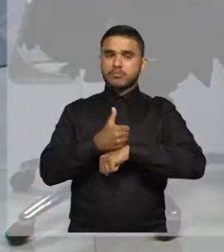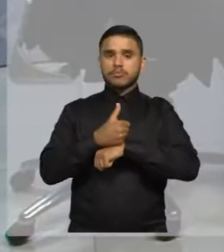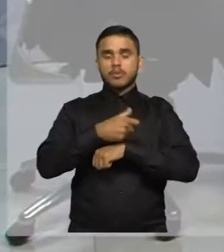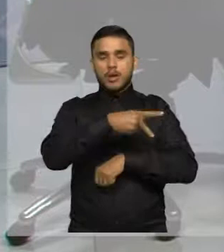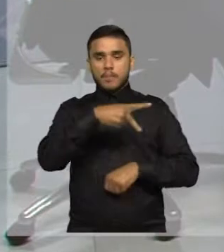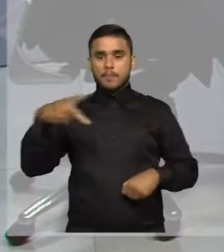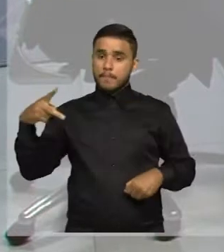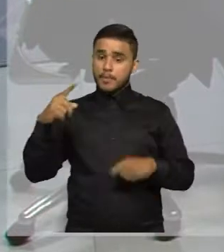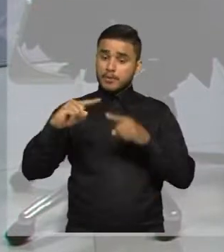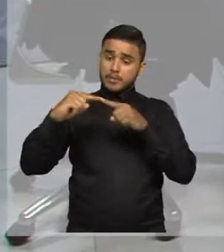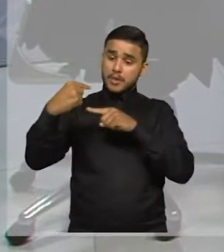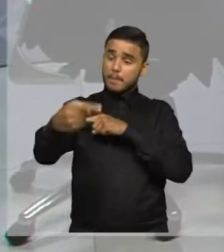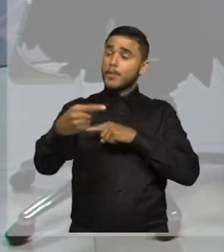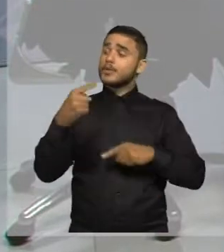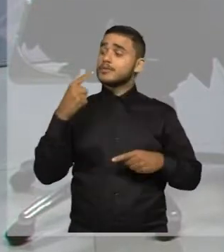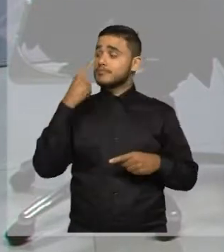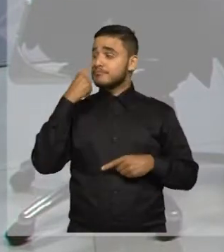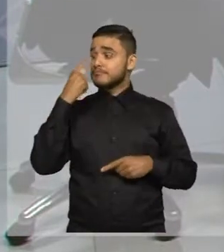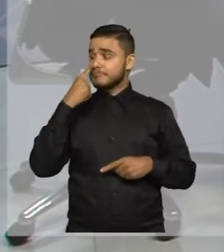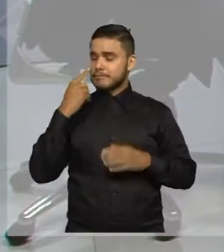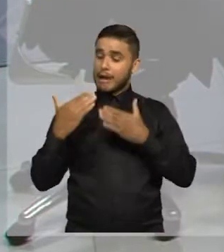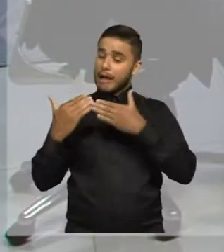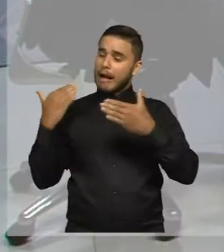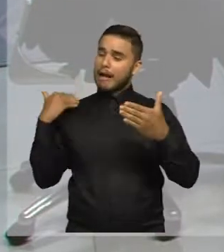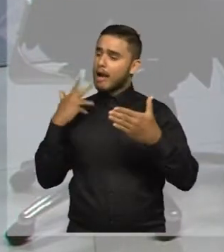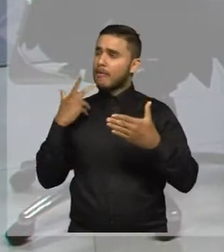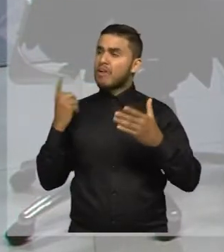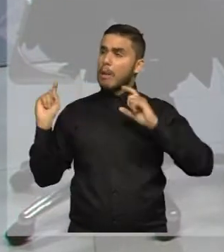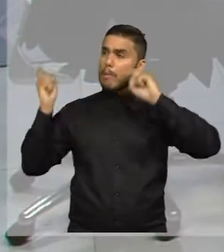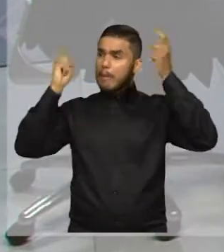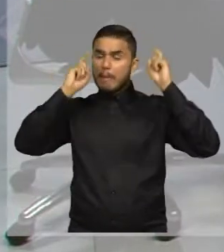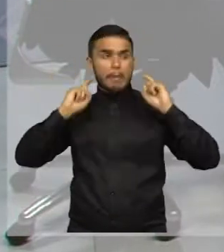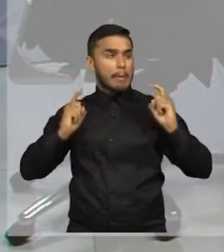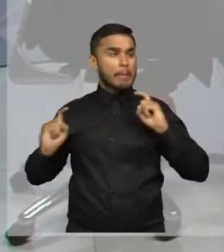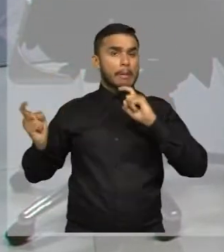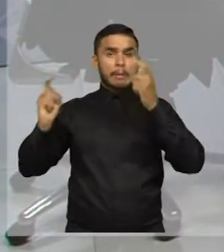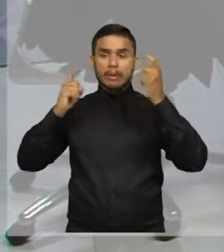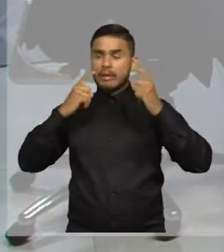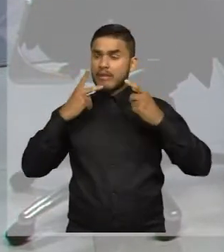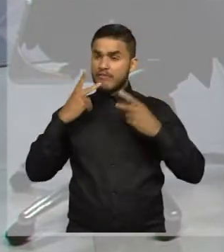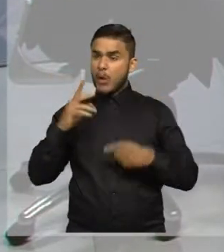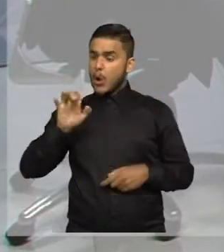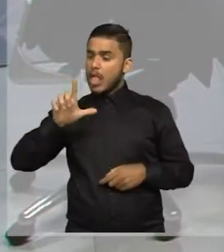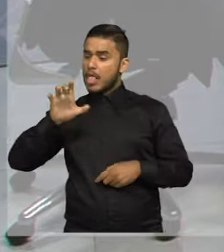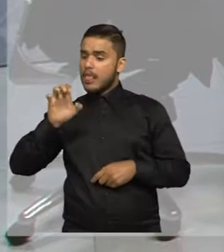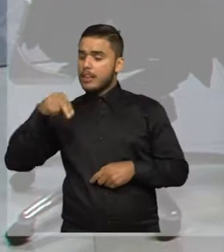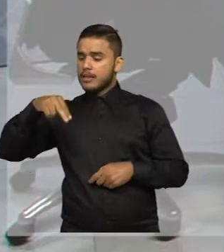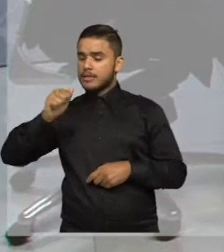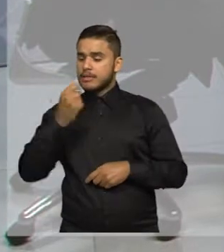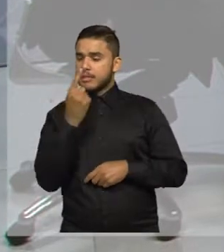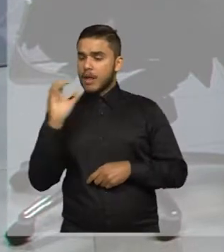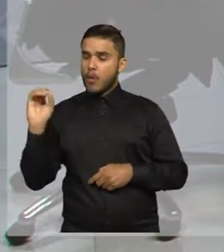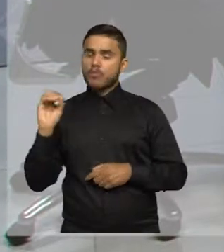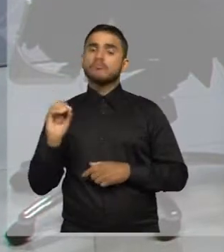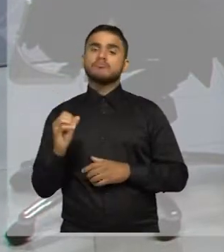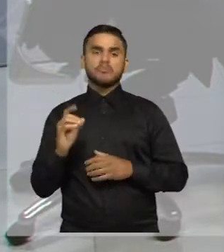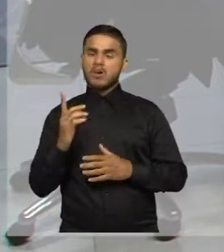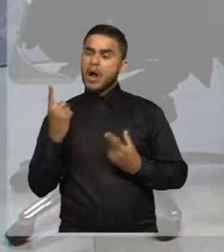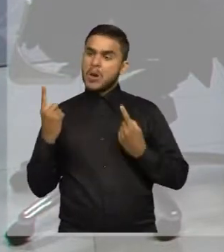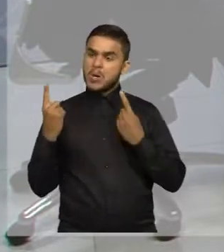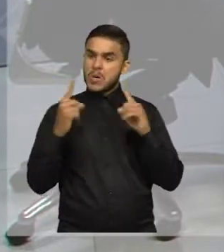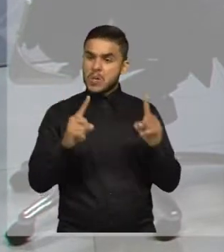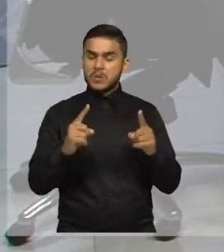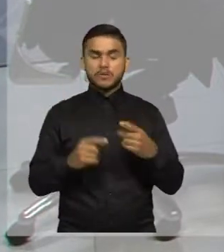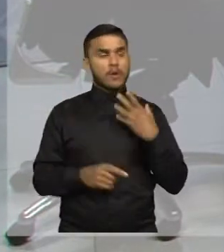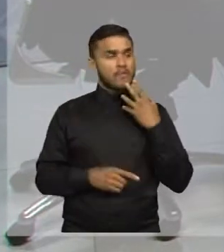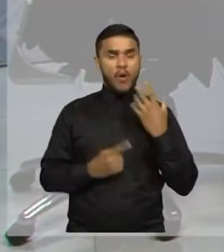governo, é o chamado o dia seguinte, né? Porque os que estavam nas ruas dizendo ele não ou ele